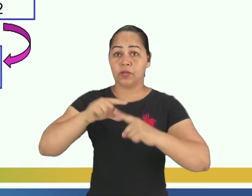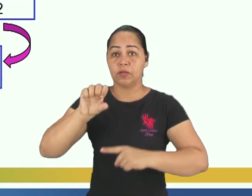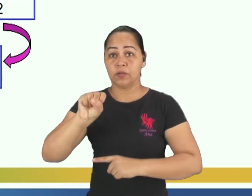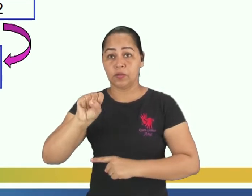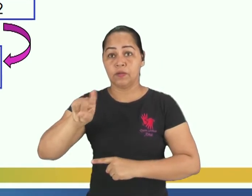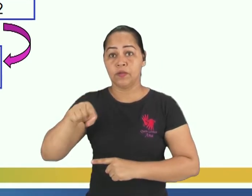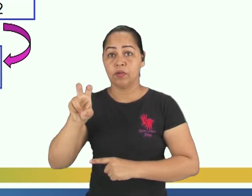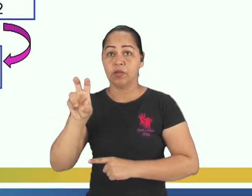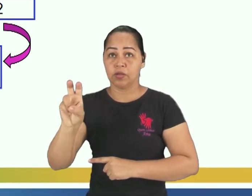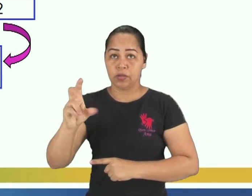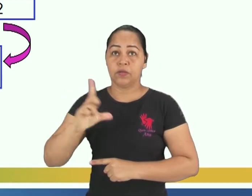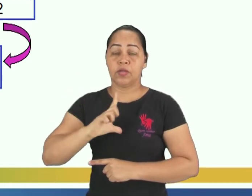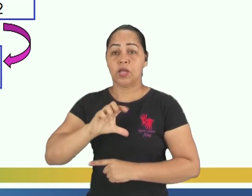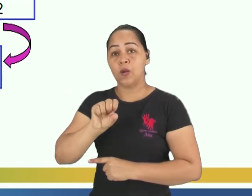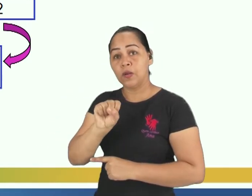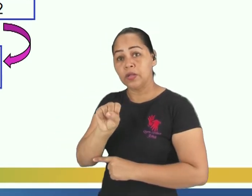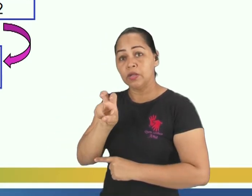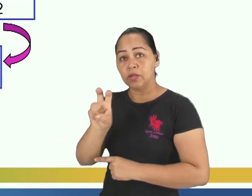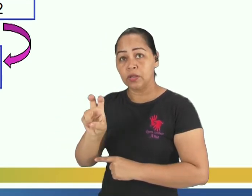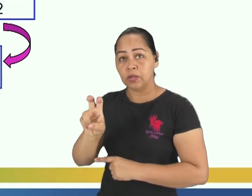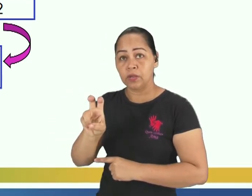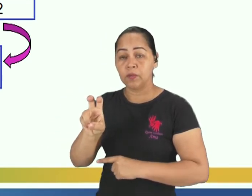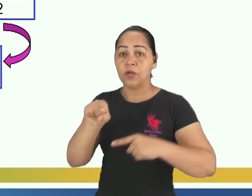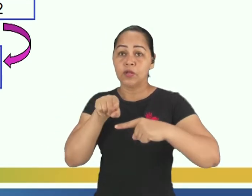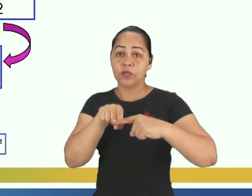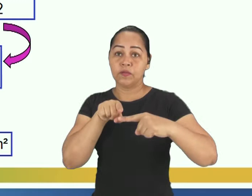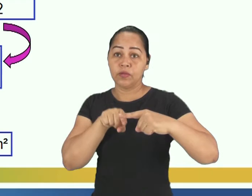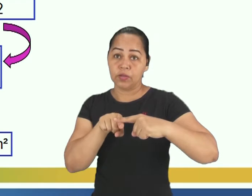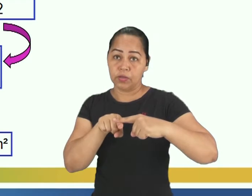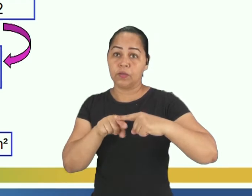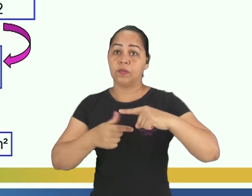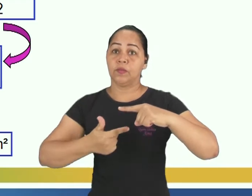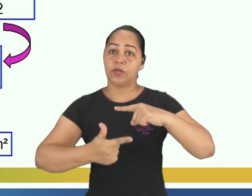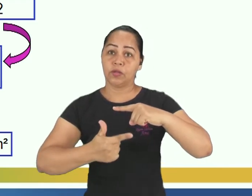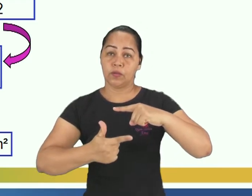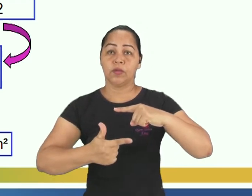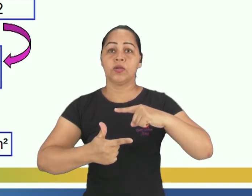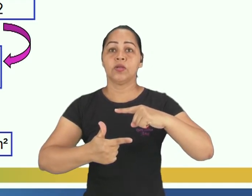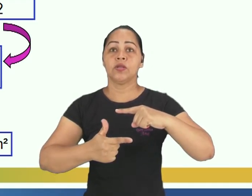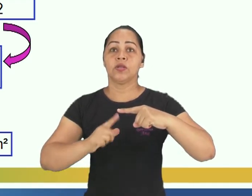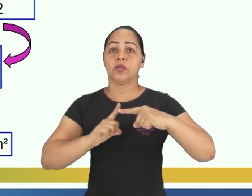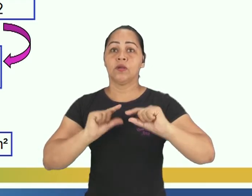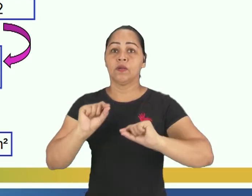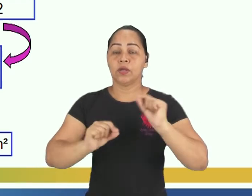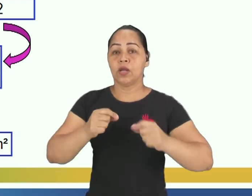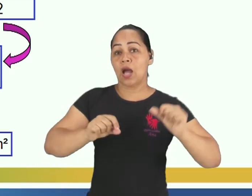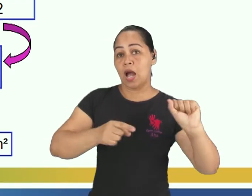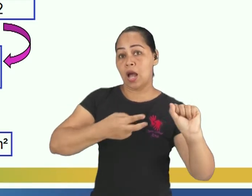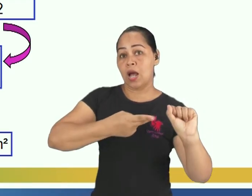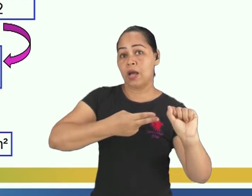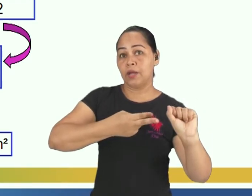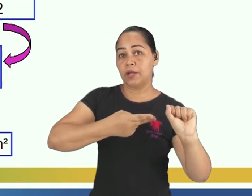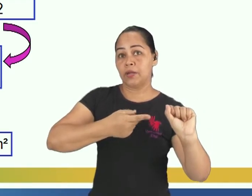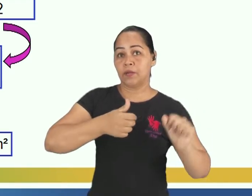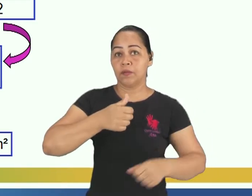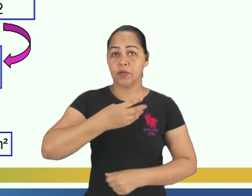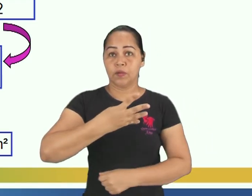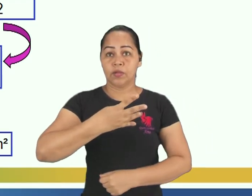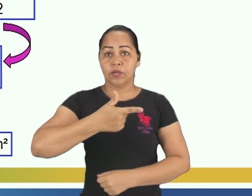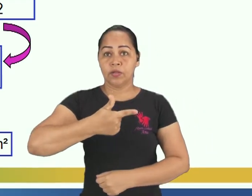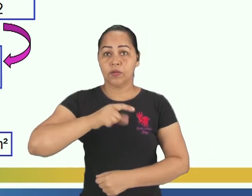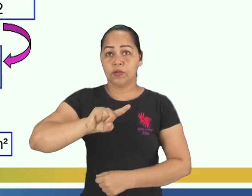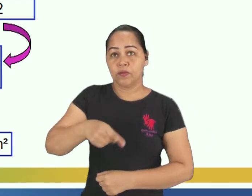temos 85. E 85 dividido para 2 nos traz uma área igual a 42,5